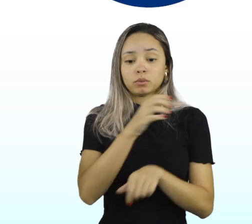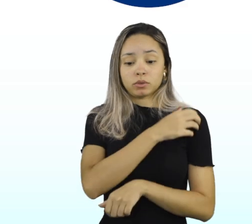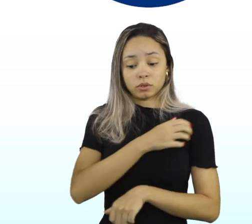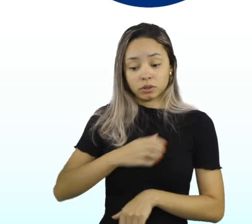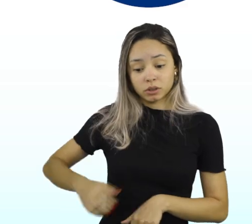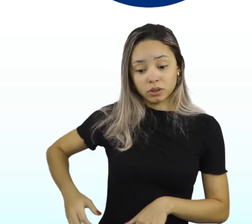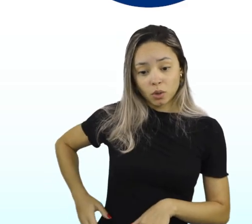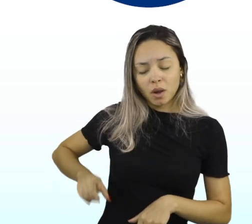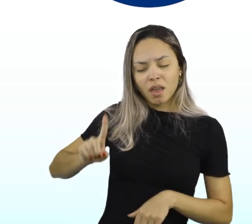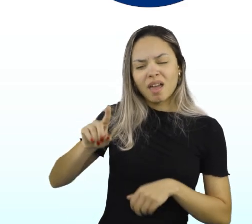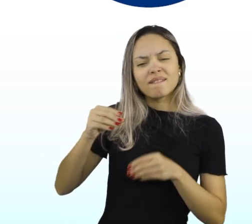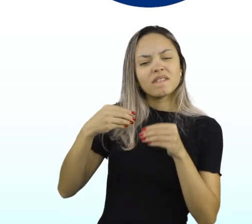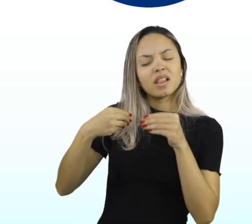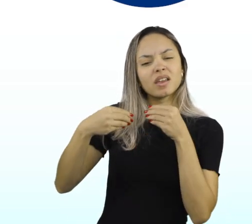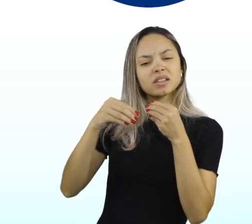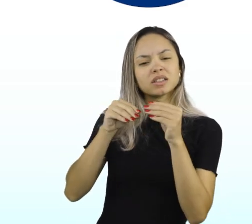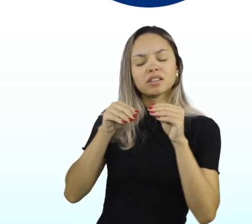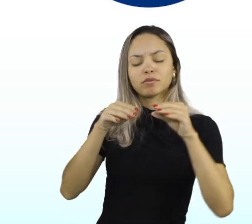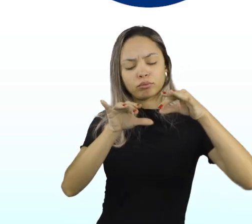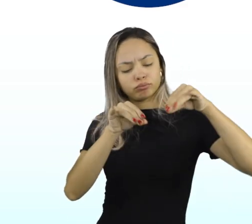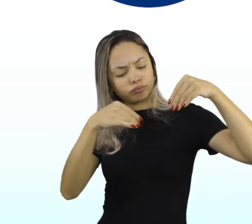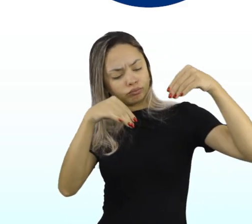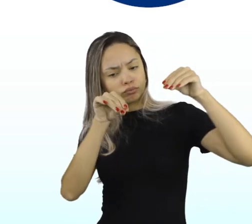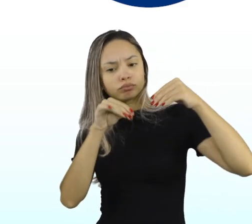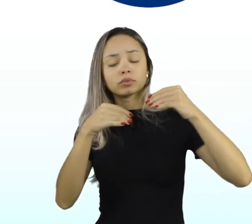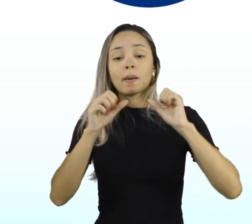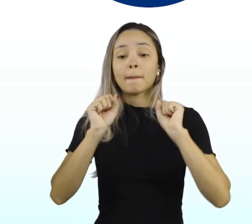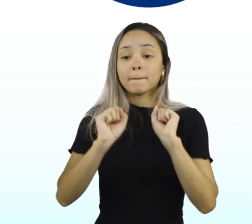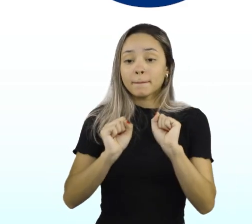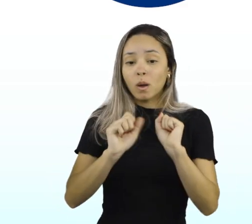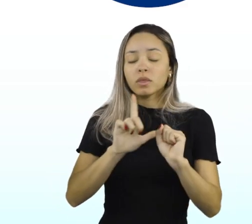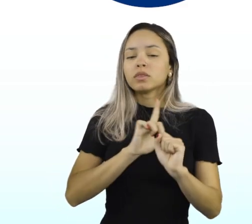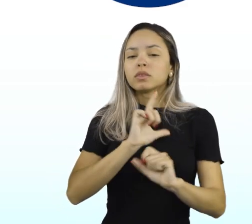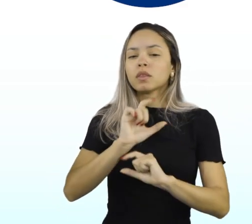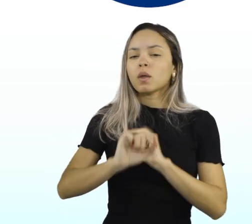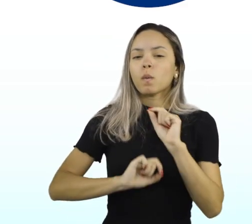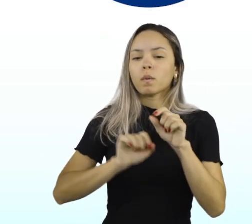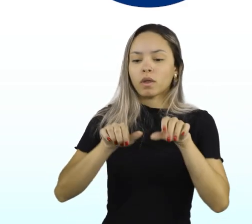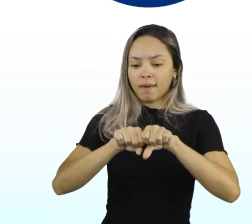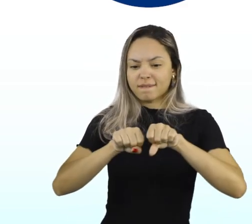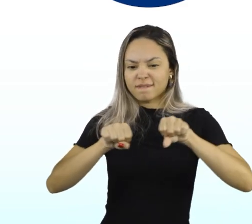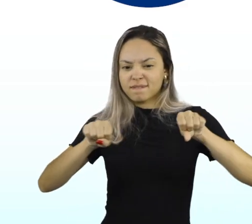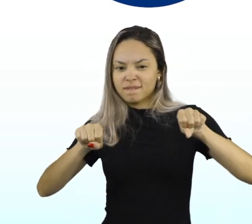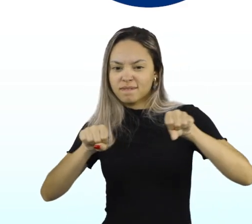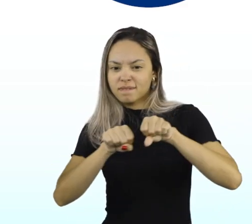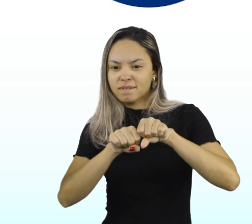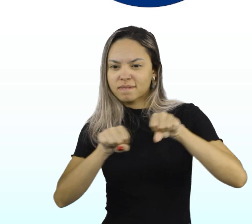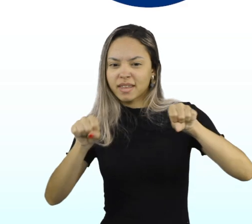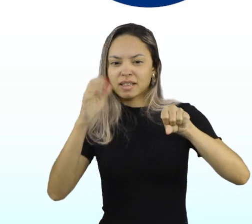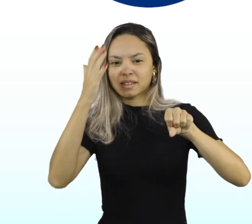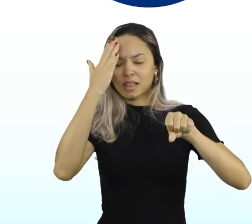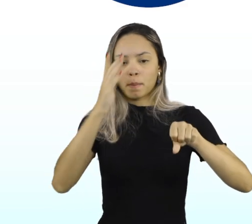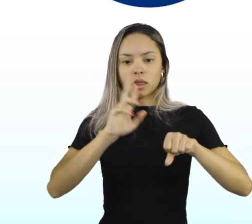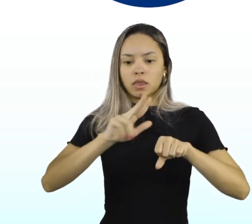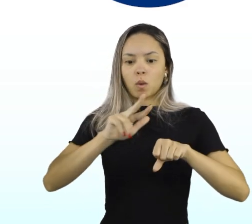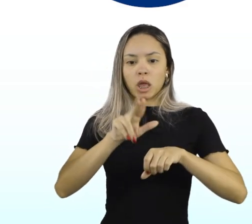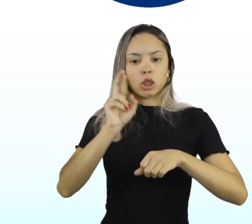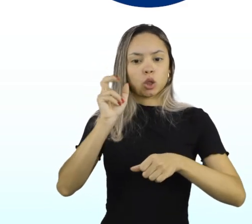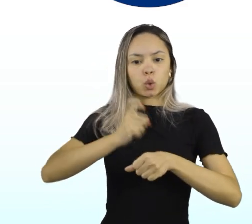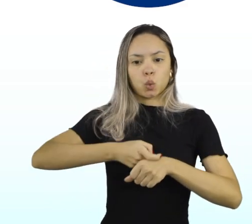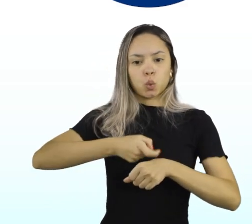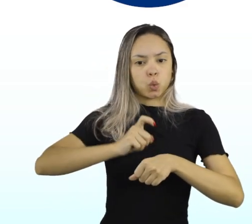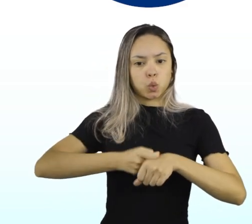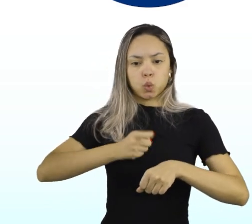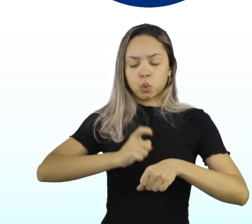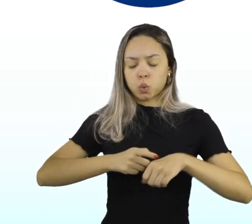feito de um material flexível, permitindo que ele leve um certo esticamento, ou seja, ele sofre um certo